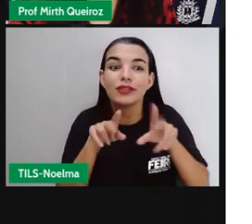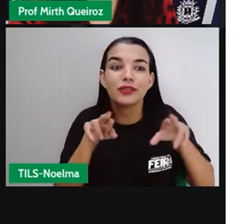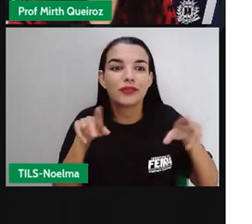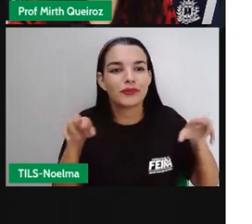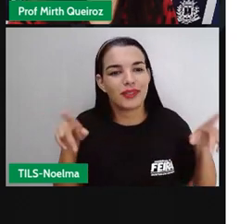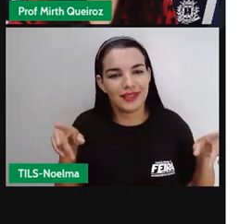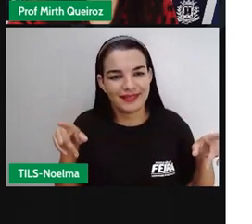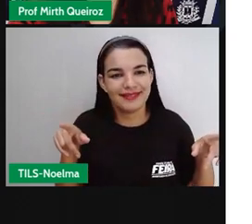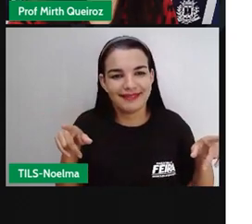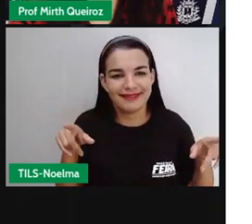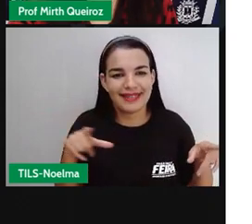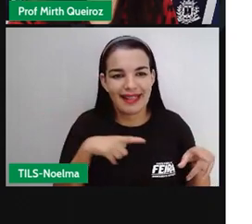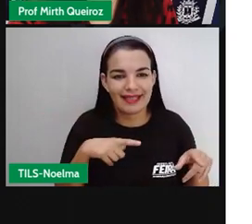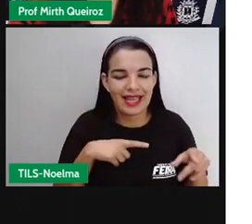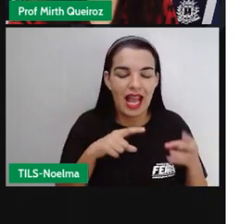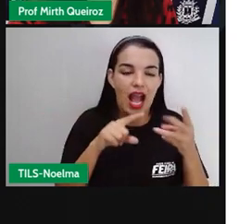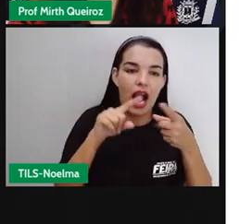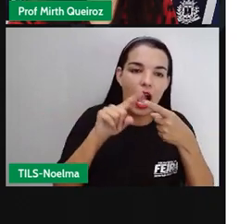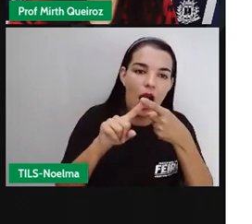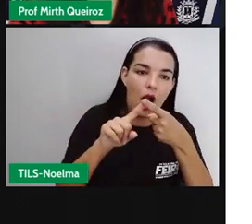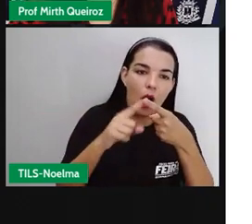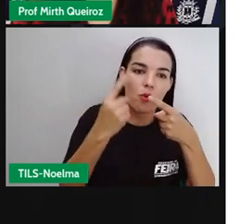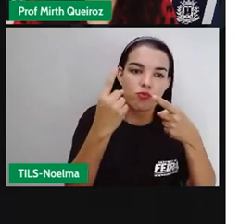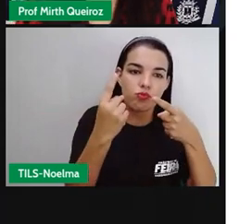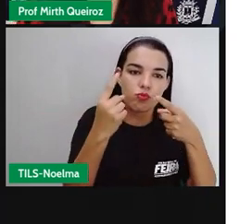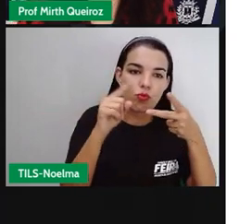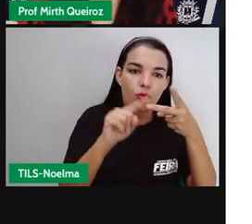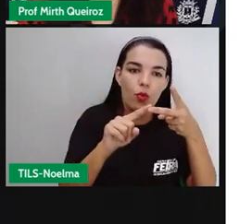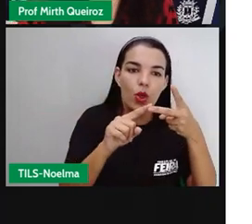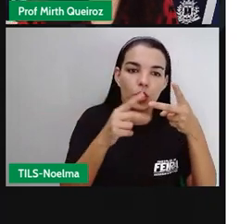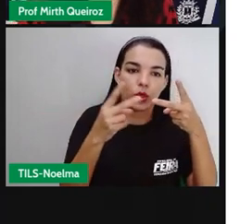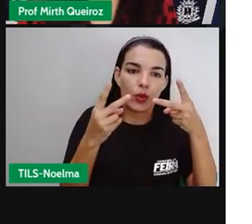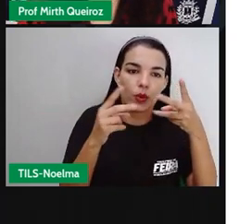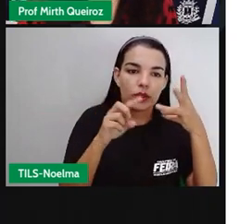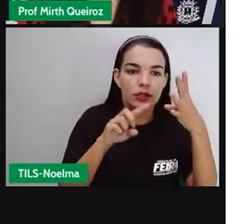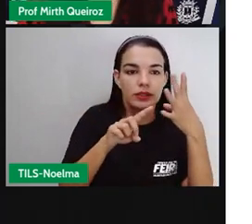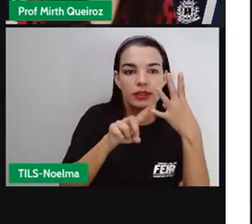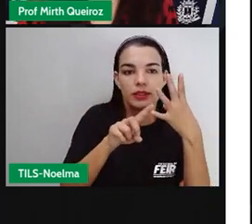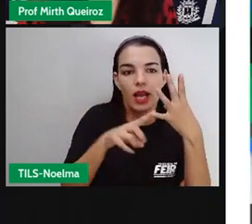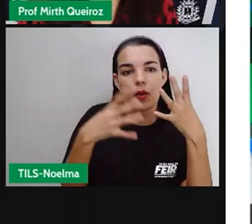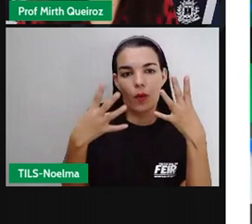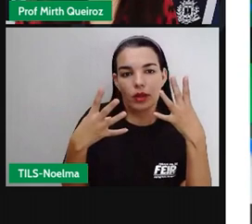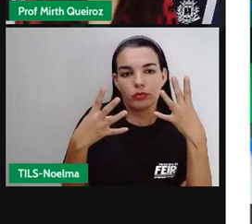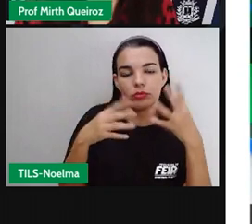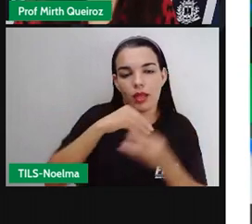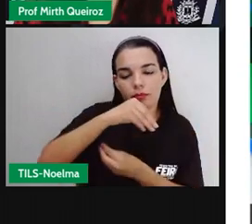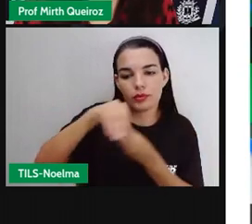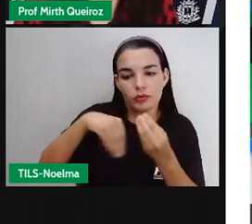várias fases, tanto a 1, quanto a 2 e quanto a 4 aqui.